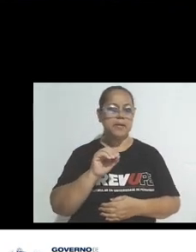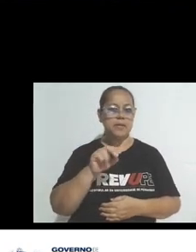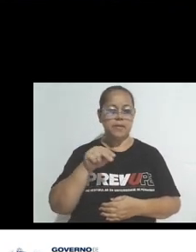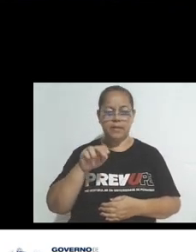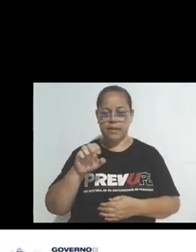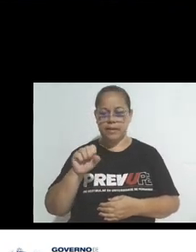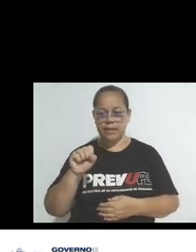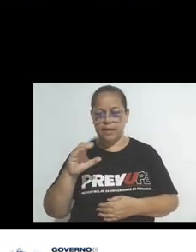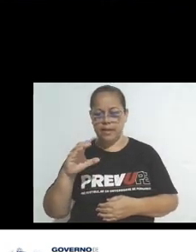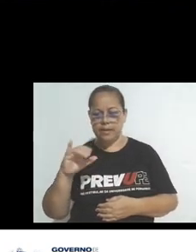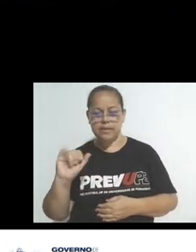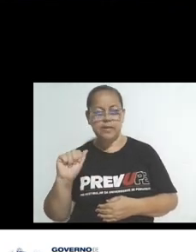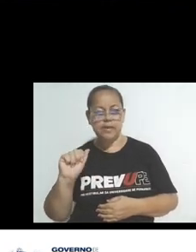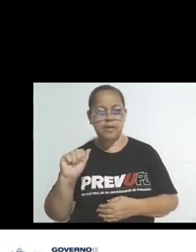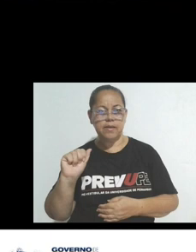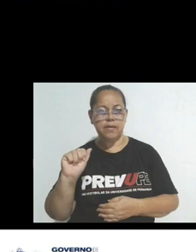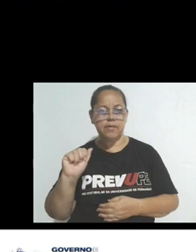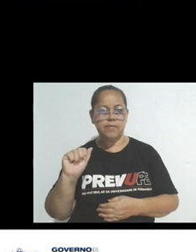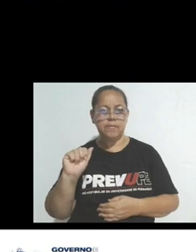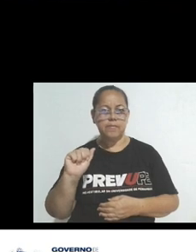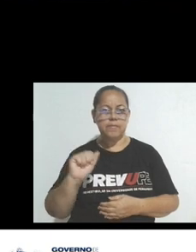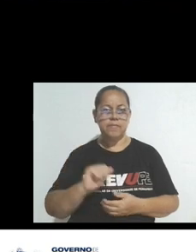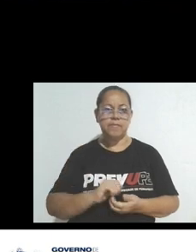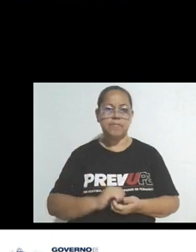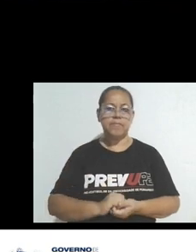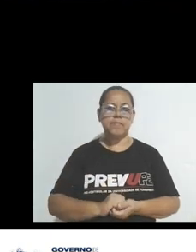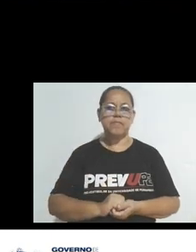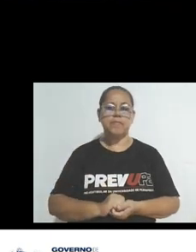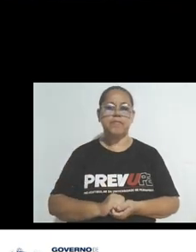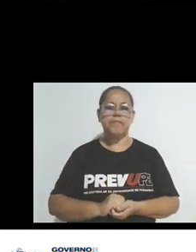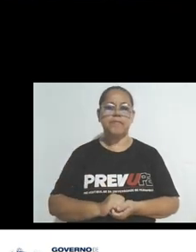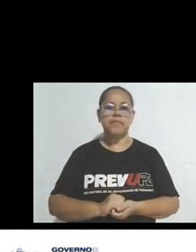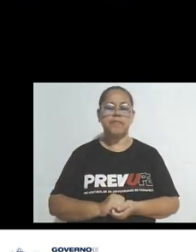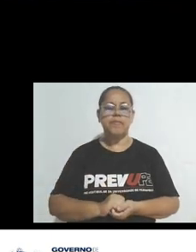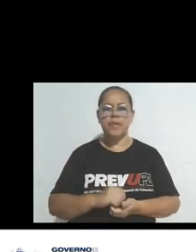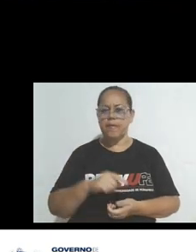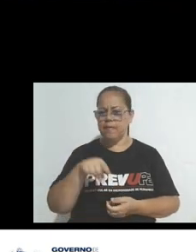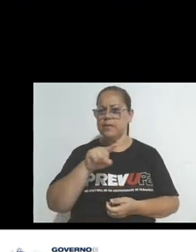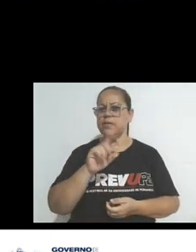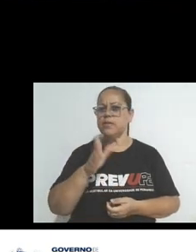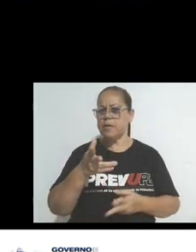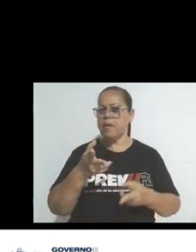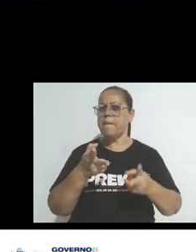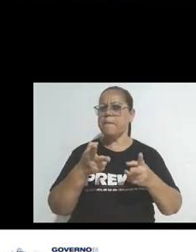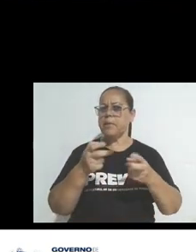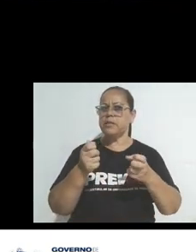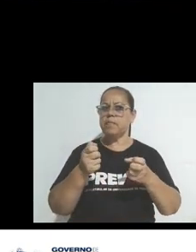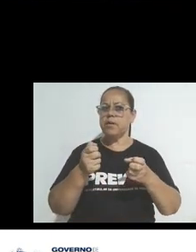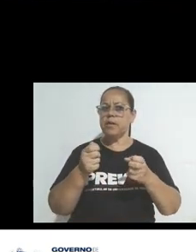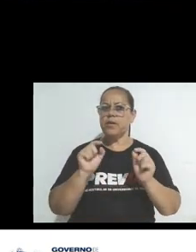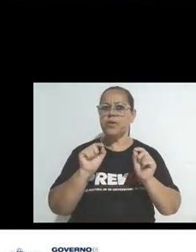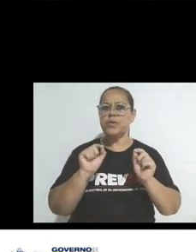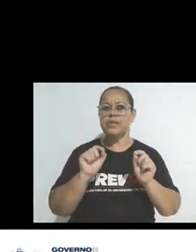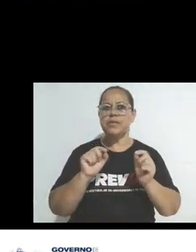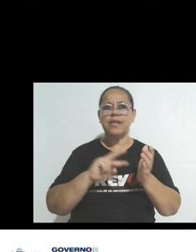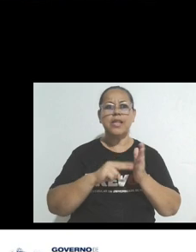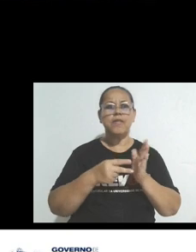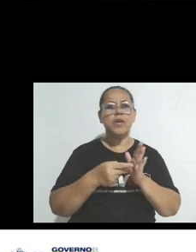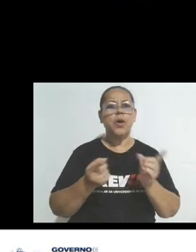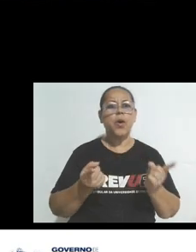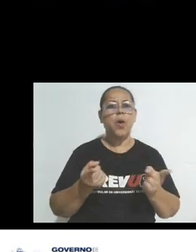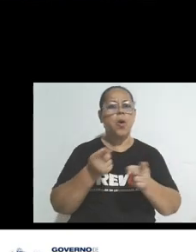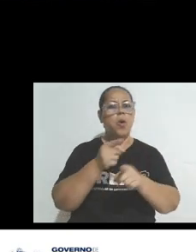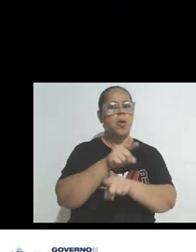nécia pero não eres tonto mas não eres tonto vocês já podem ver que é uma oposição olha